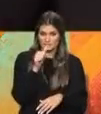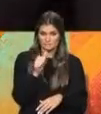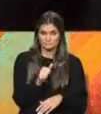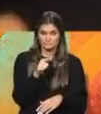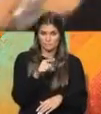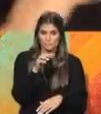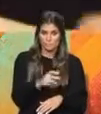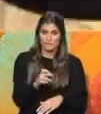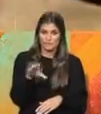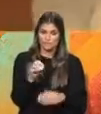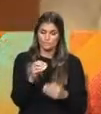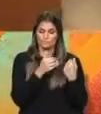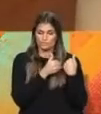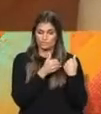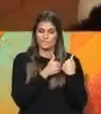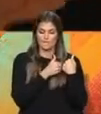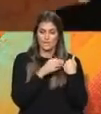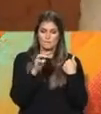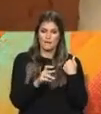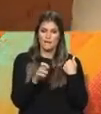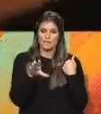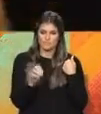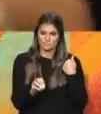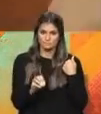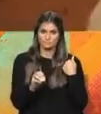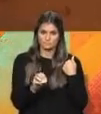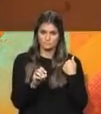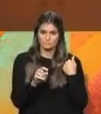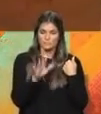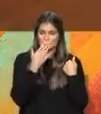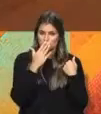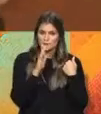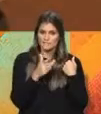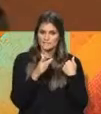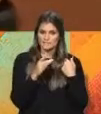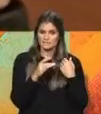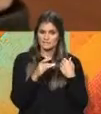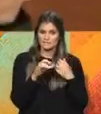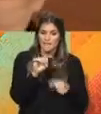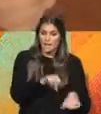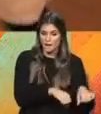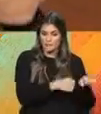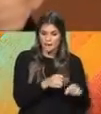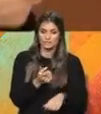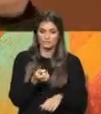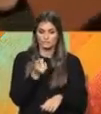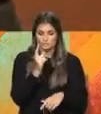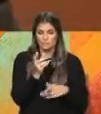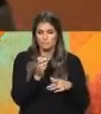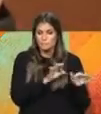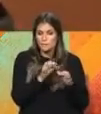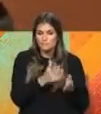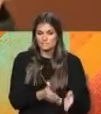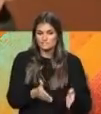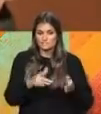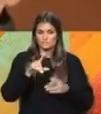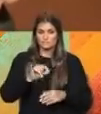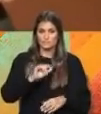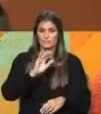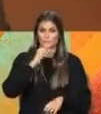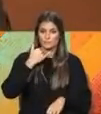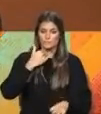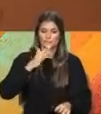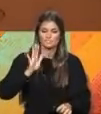é o Mário Santos o responsável. Oh, Mário, está aí, parece que está a remar, mas não está, está a preparar as cestas. Isto também é uma arte já